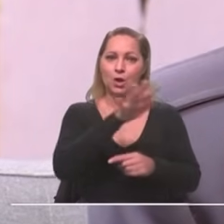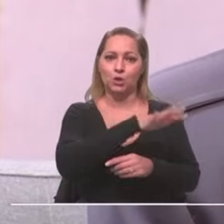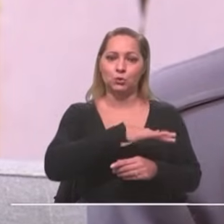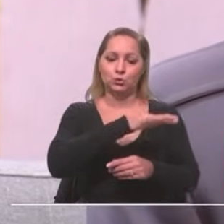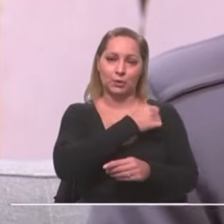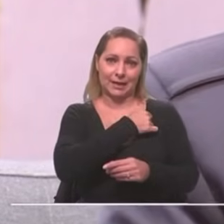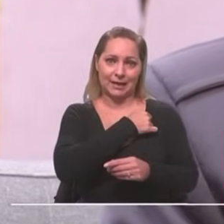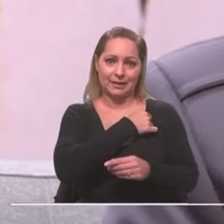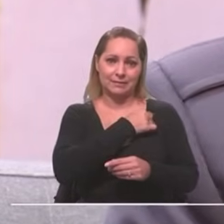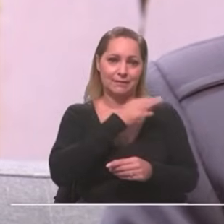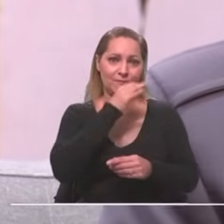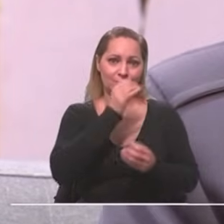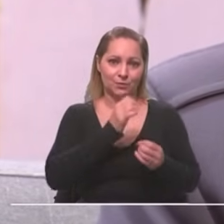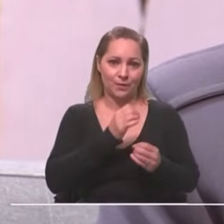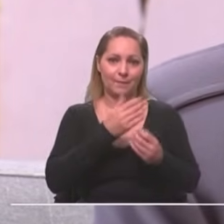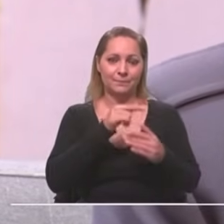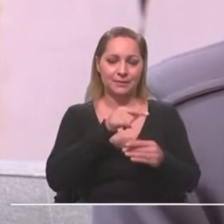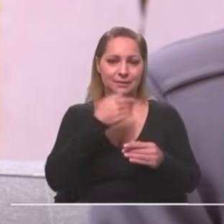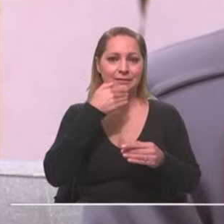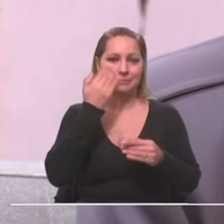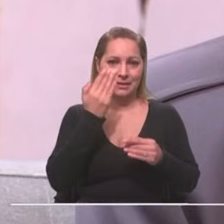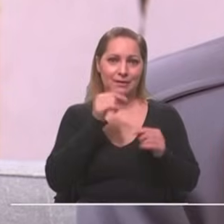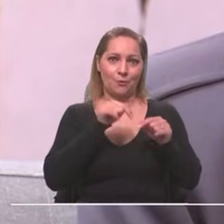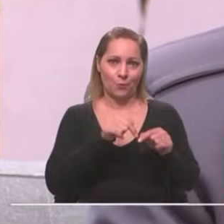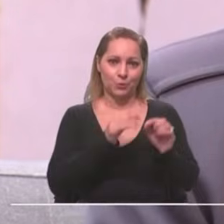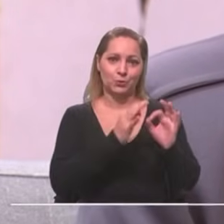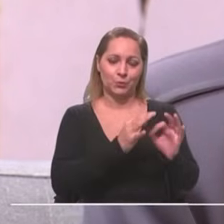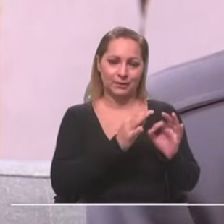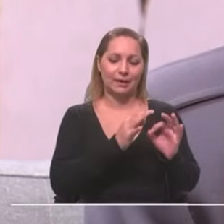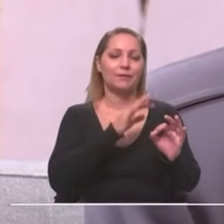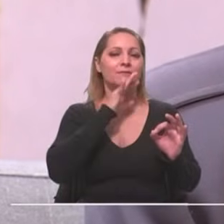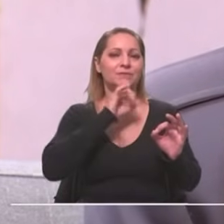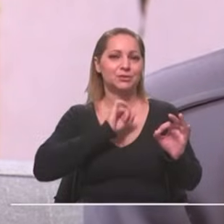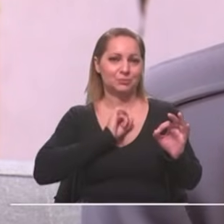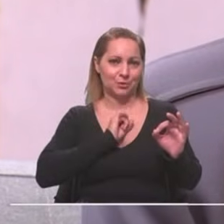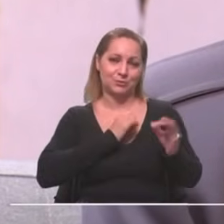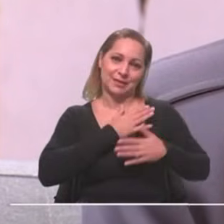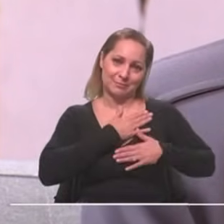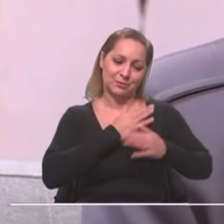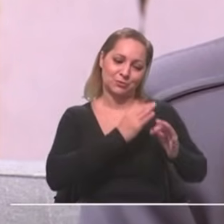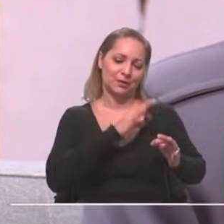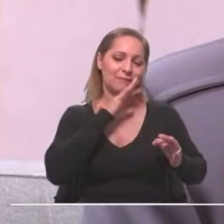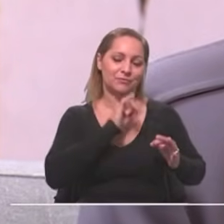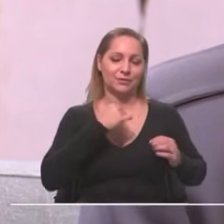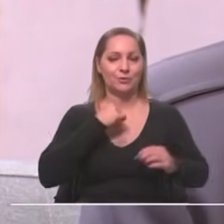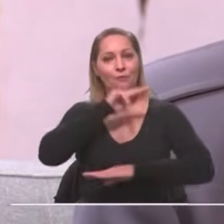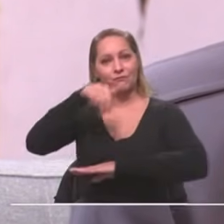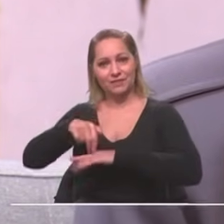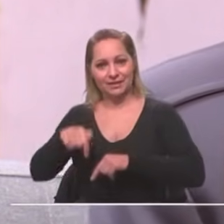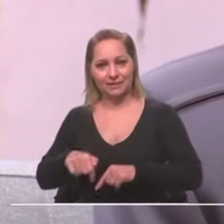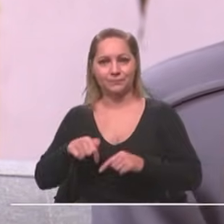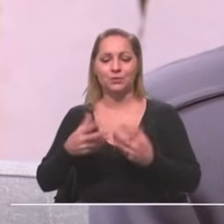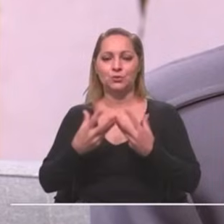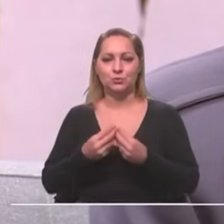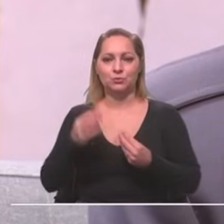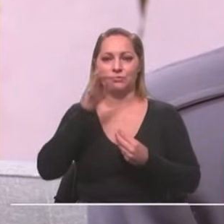eu resido, ficaram com os meus meninos logo pela manhã, para eu poder estar aqui. Claro. Por isso, com família, amigos e camaradas,